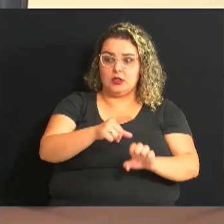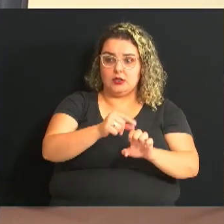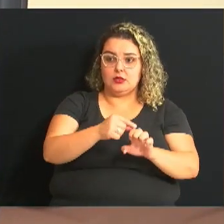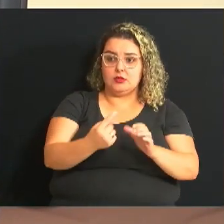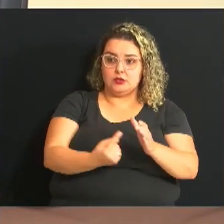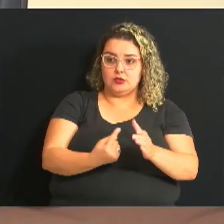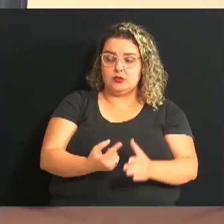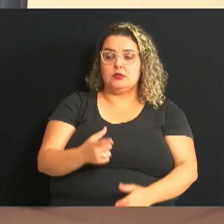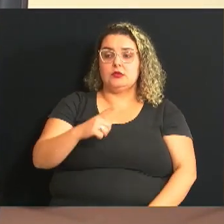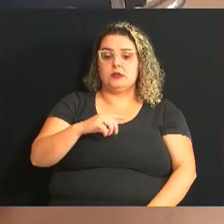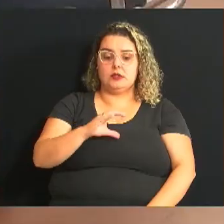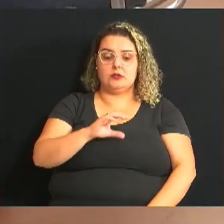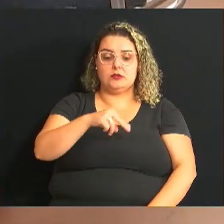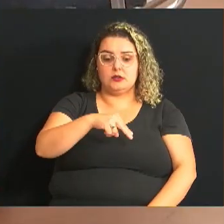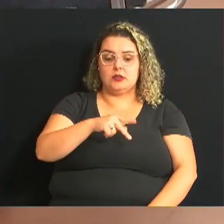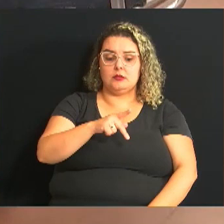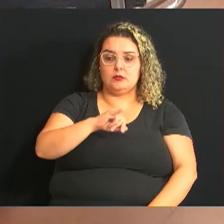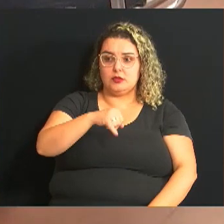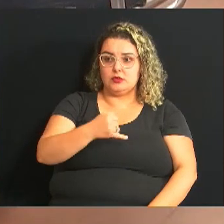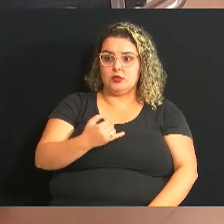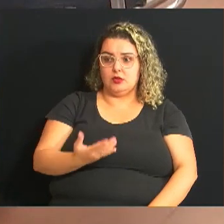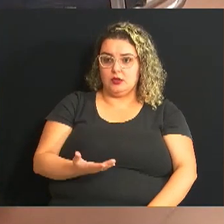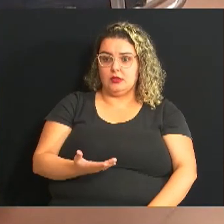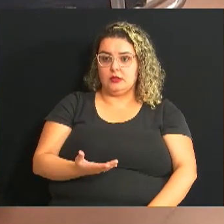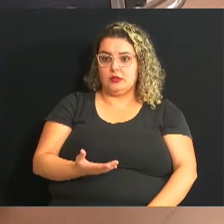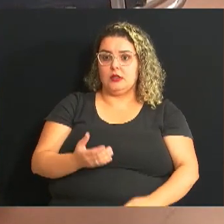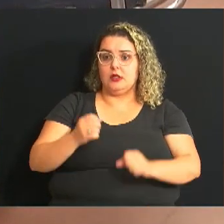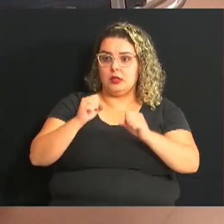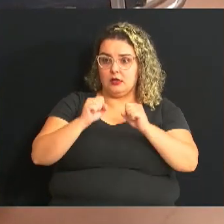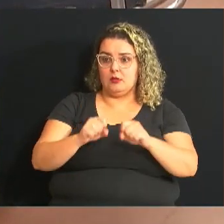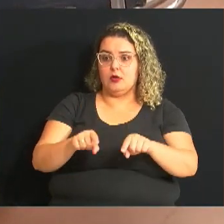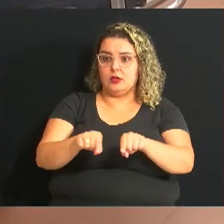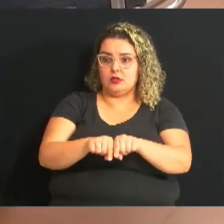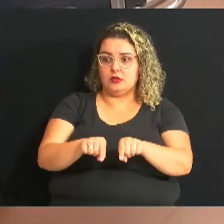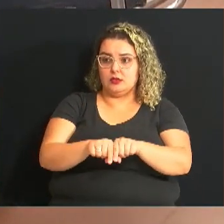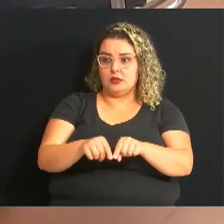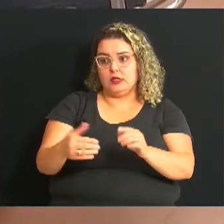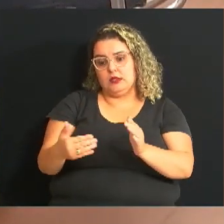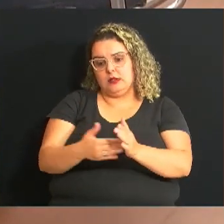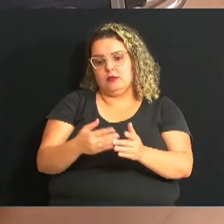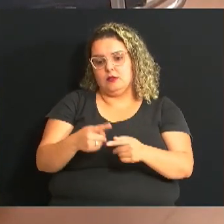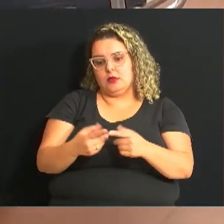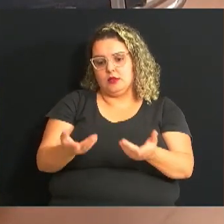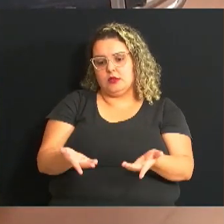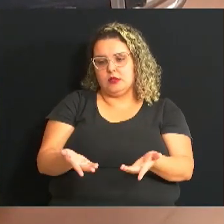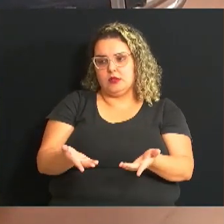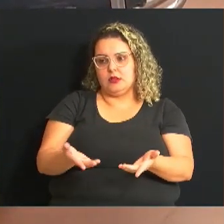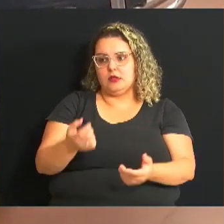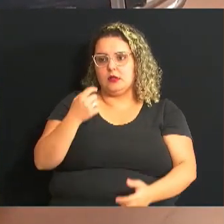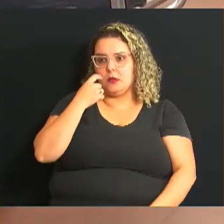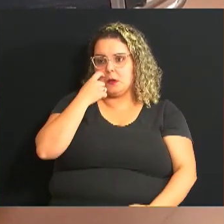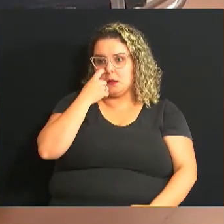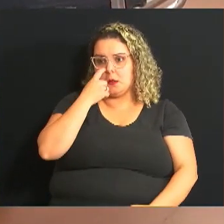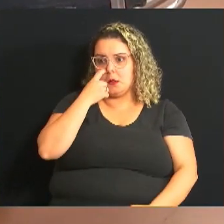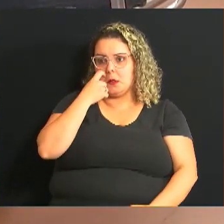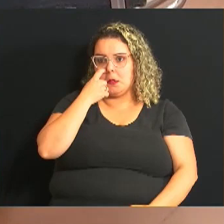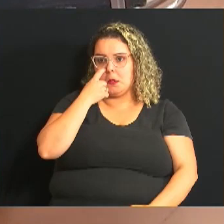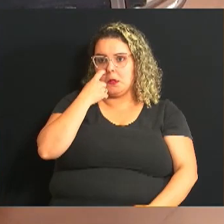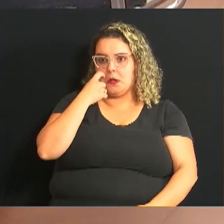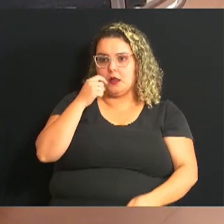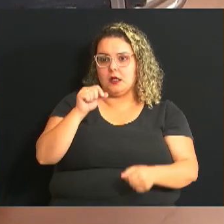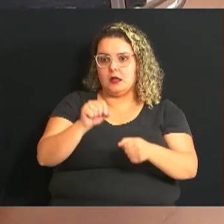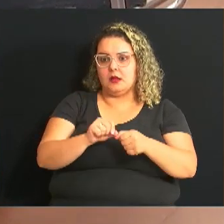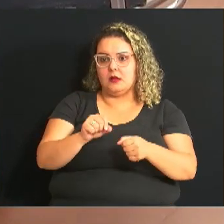tem um CNPJ, ele pode também, até porque ele fazer essa